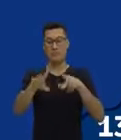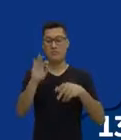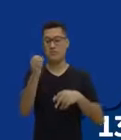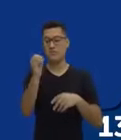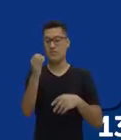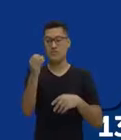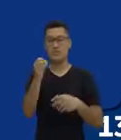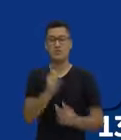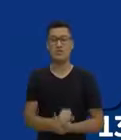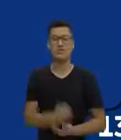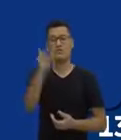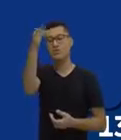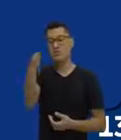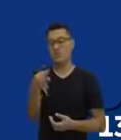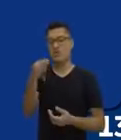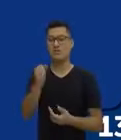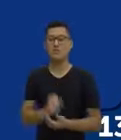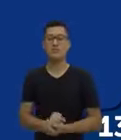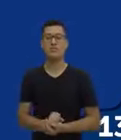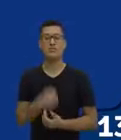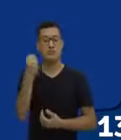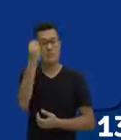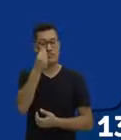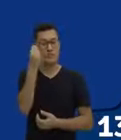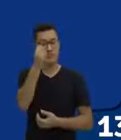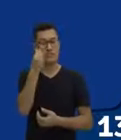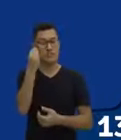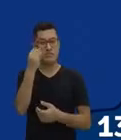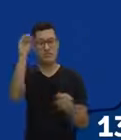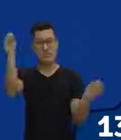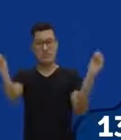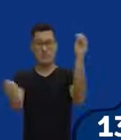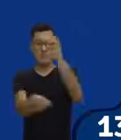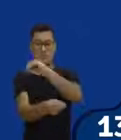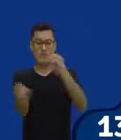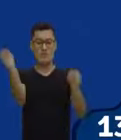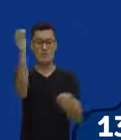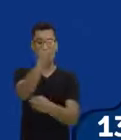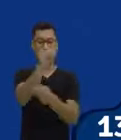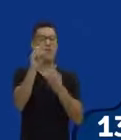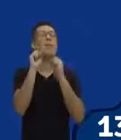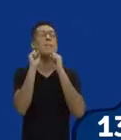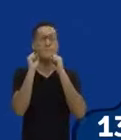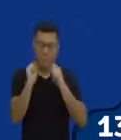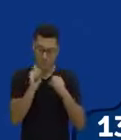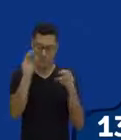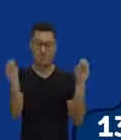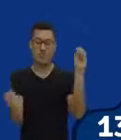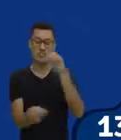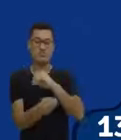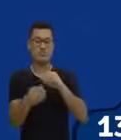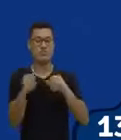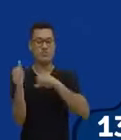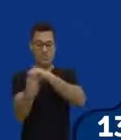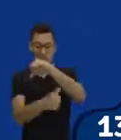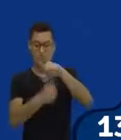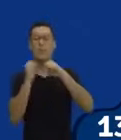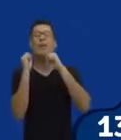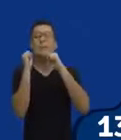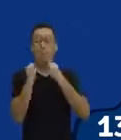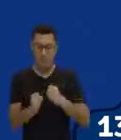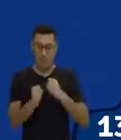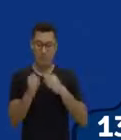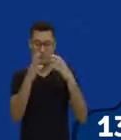Fernando? Certo, tranquilo aí. Aí vocês perceberam que está o contrário, né? A parte fixa está primeiro e depois Sim. A parte variável, tá? Então pode ser que em alguns